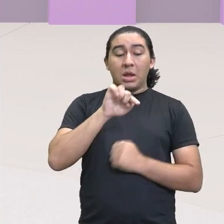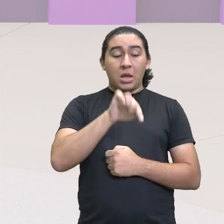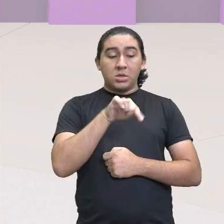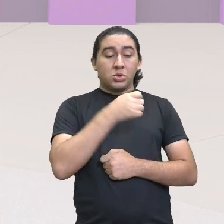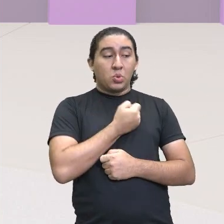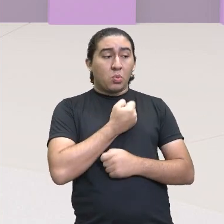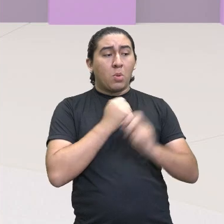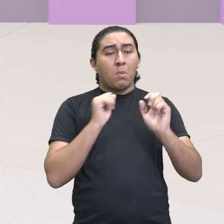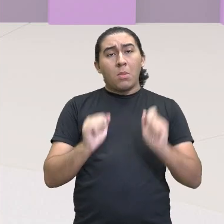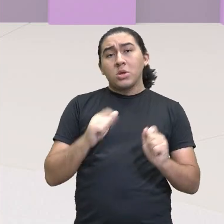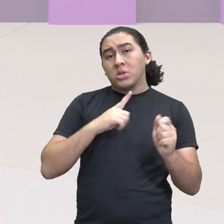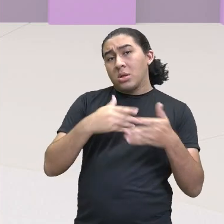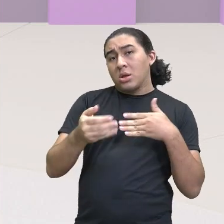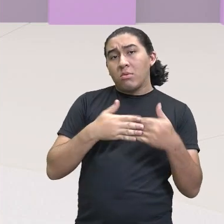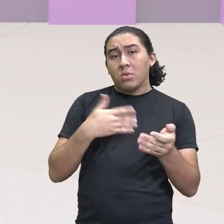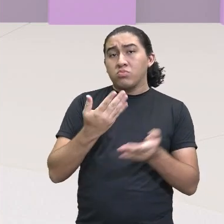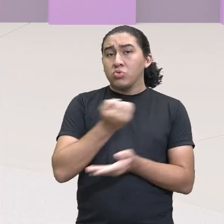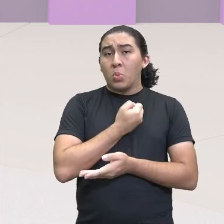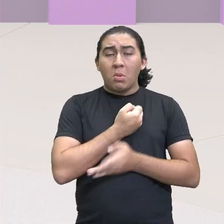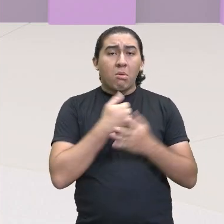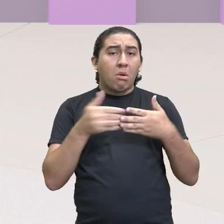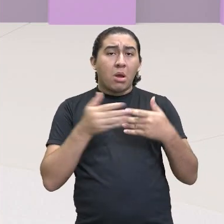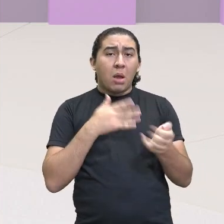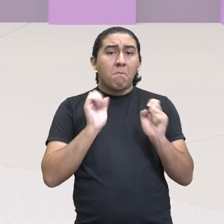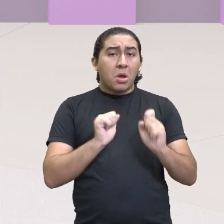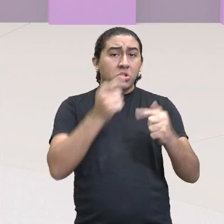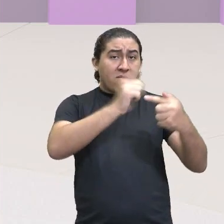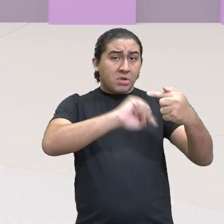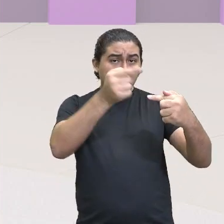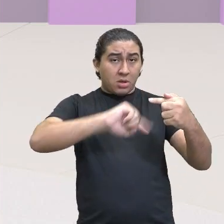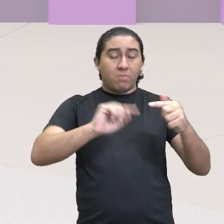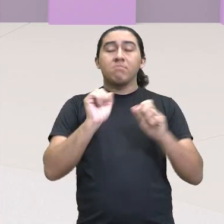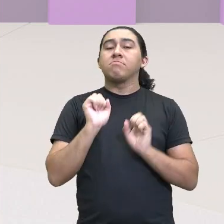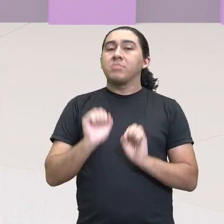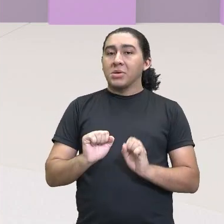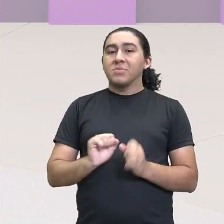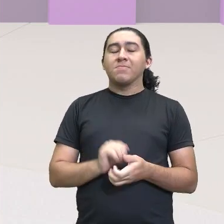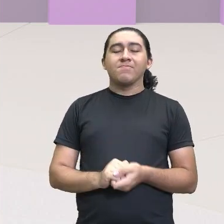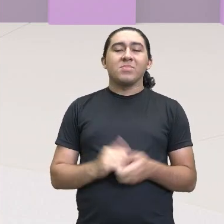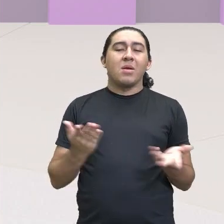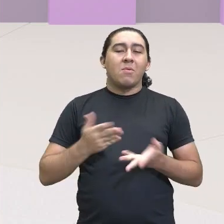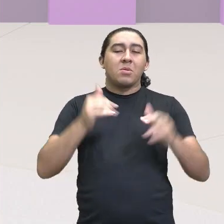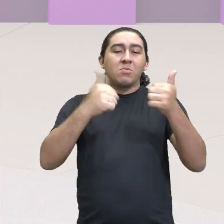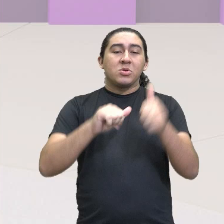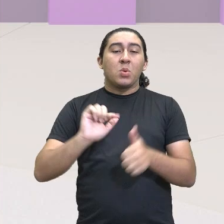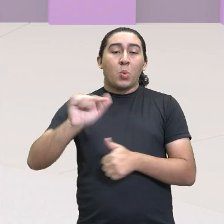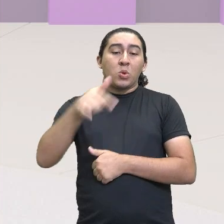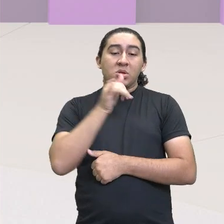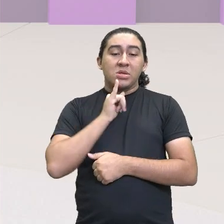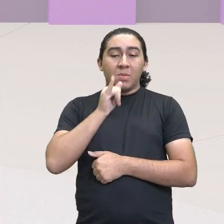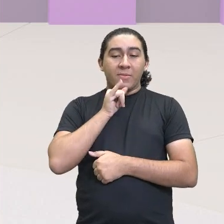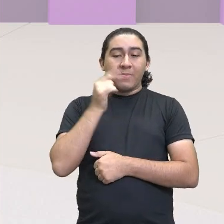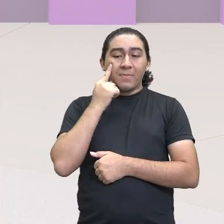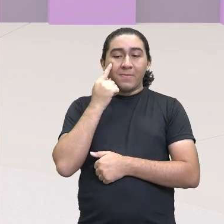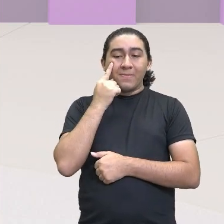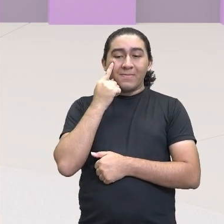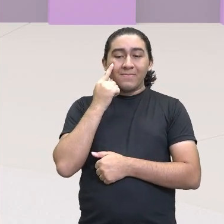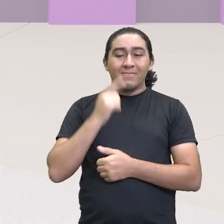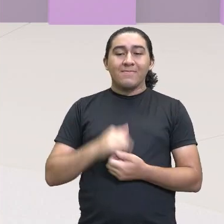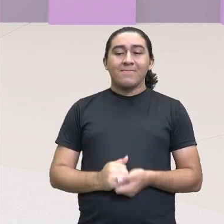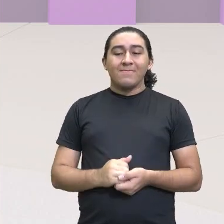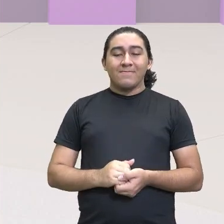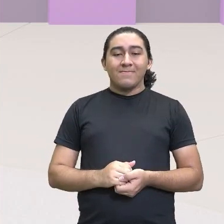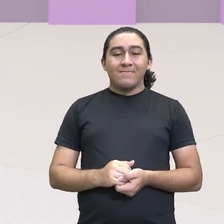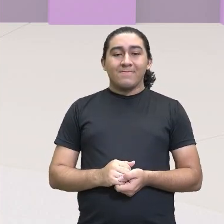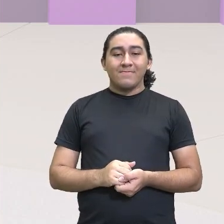número pode ser qualquer número? Pode ser uma fração, professora? Pode. Vamos analisar o próximo exemplo aqui na tela.